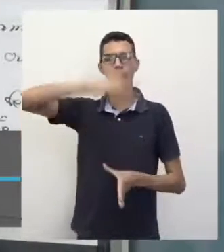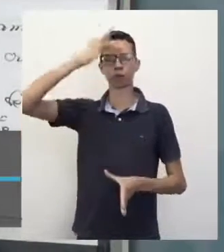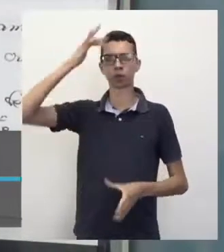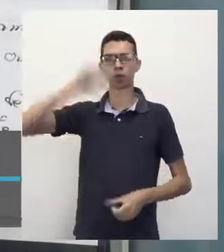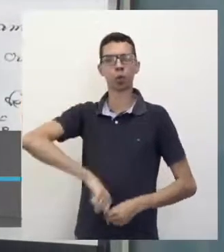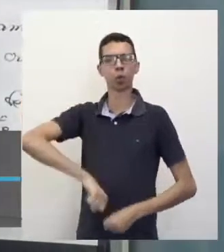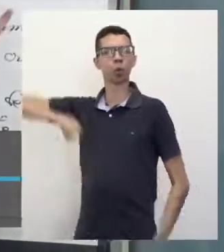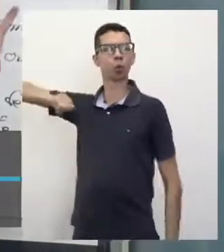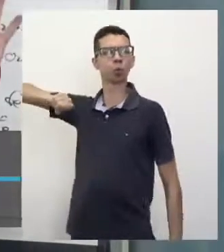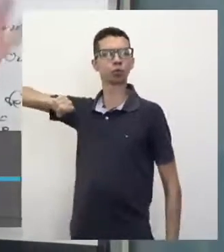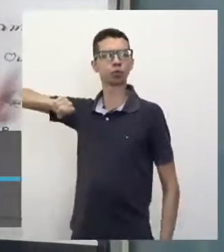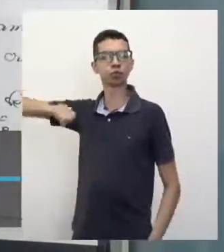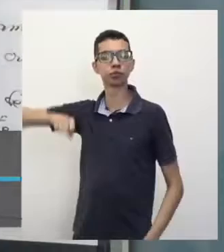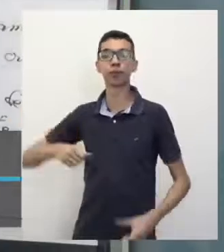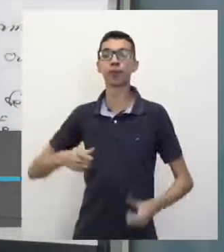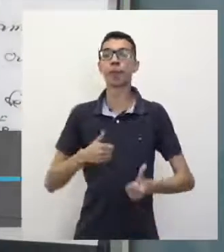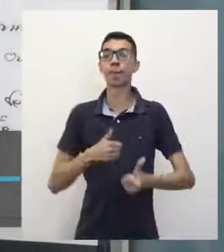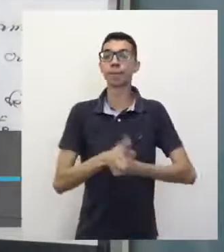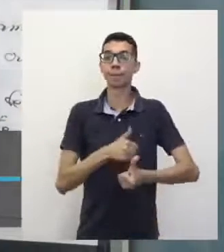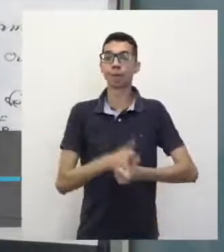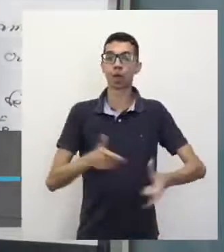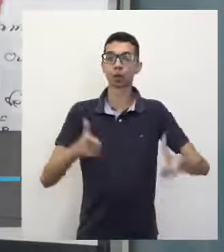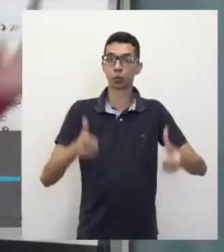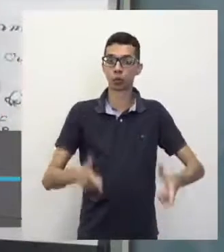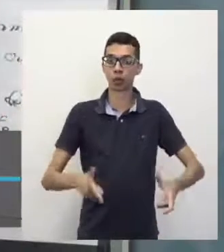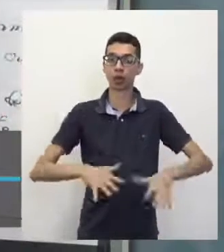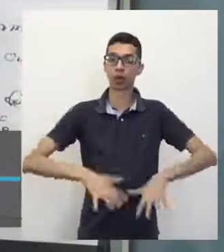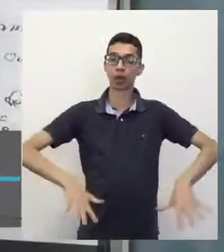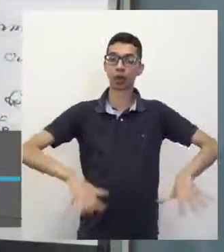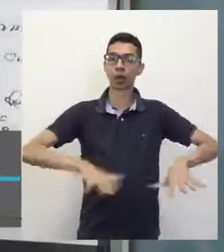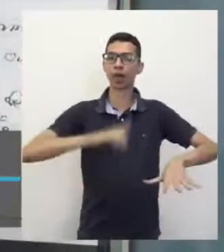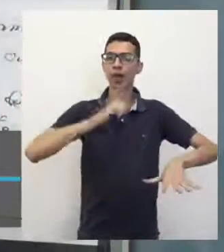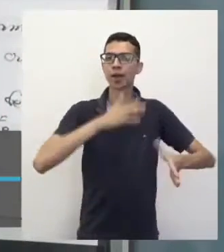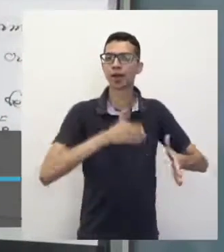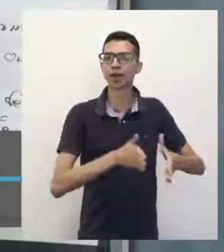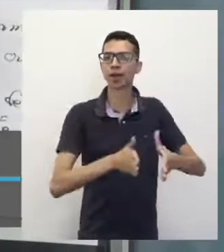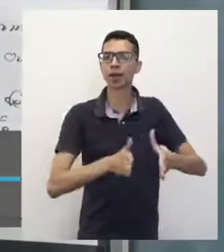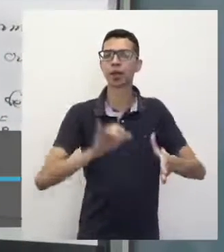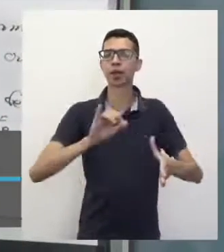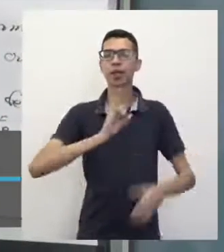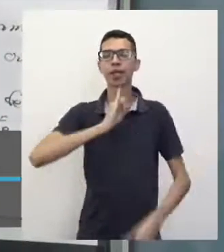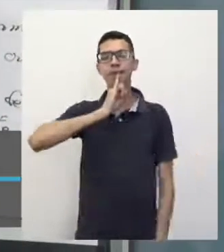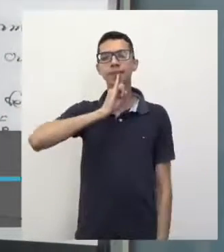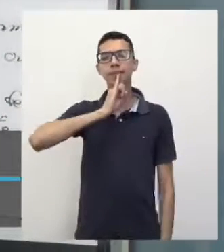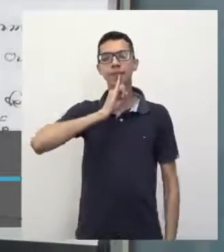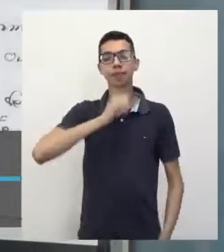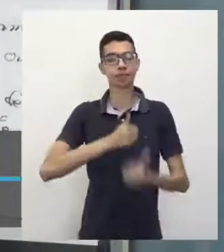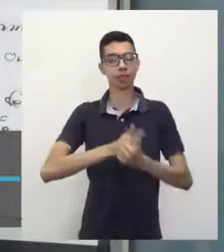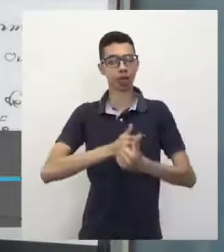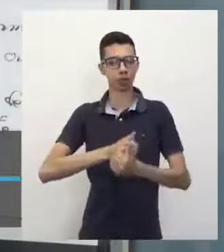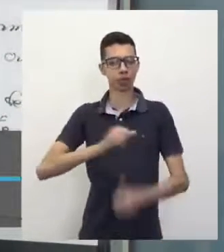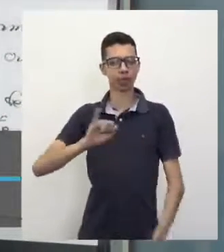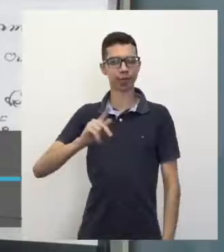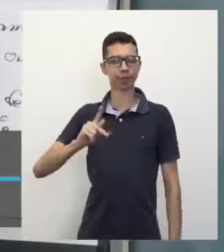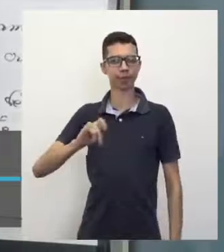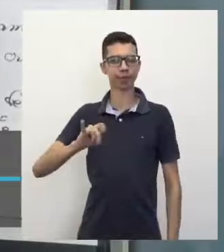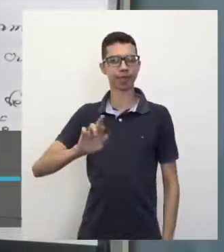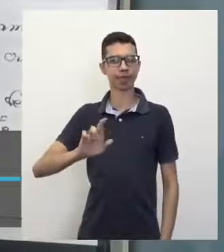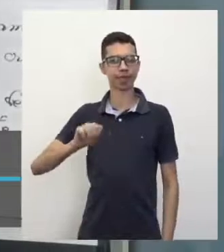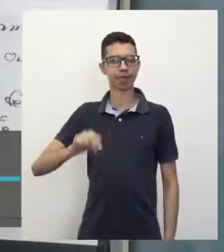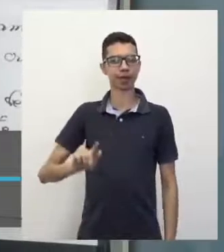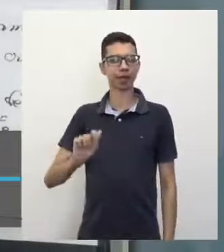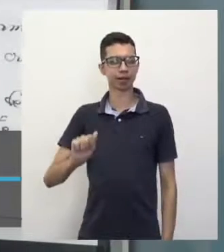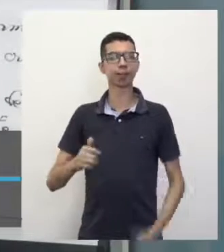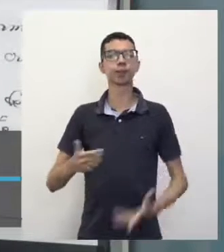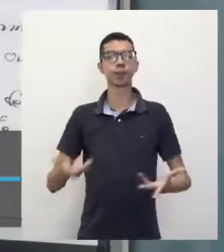Riacho Ipiranga. Tá? É isso que foi, né, acabou passando para a história. Então, para a gente ver como essa dimensão